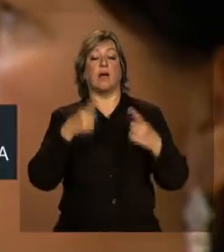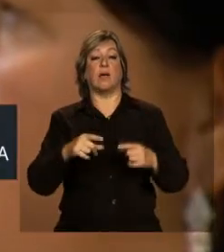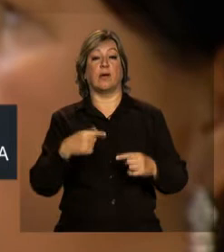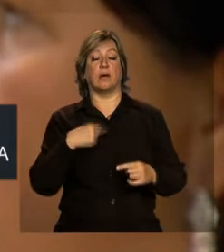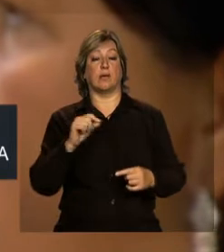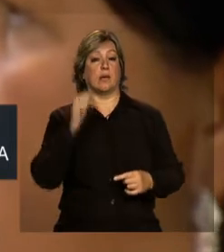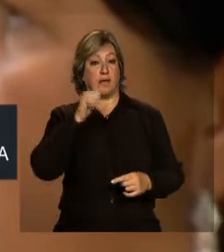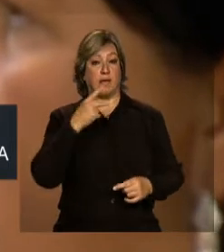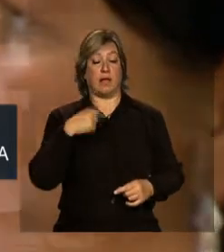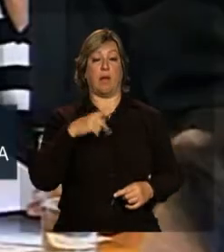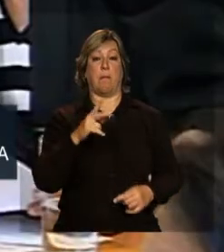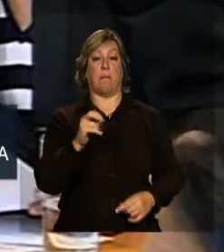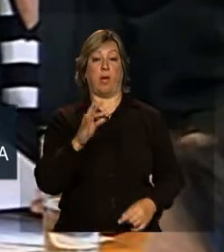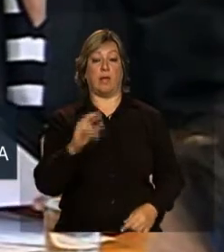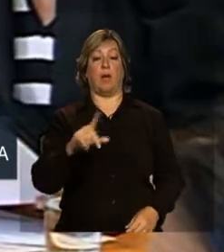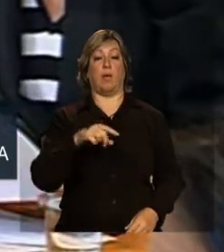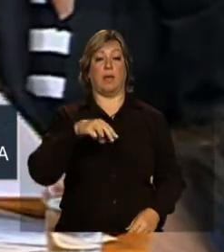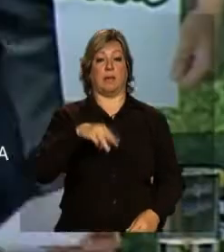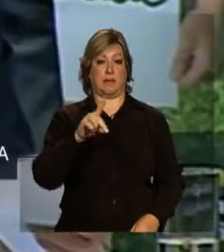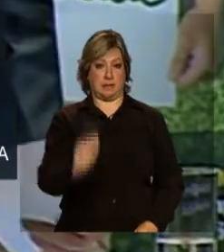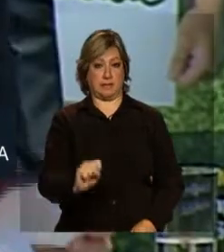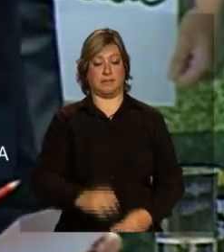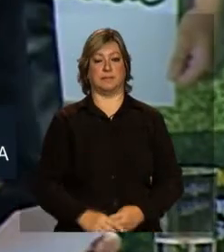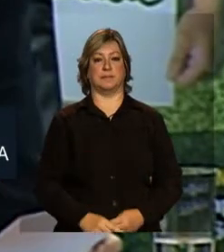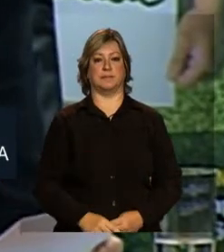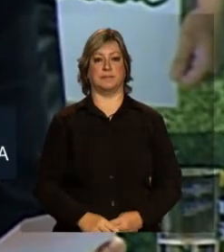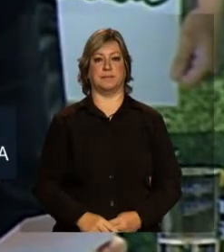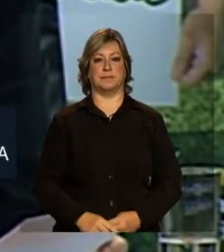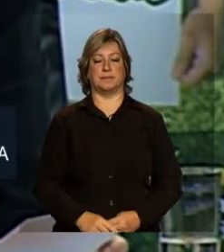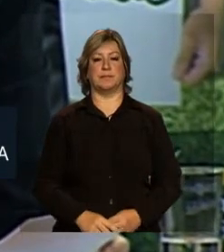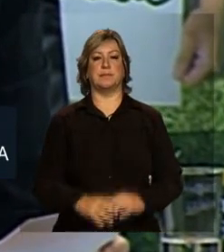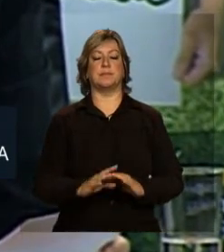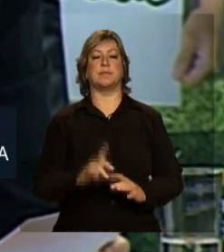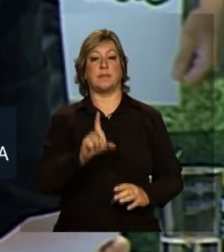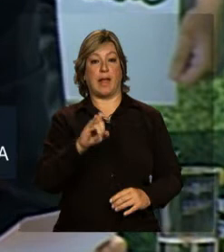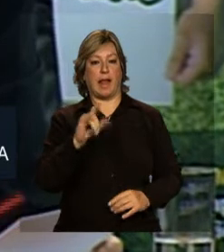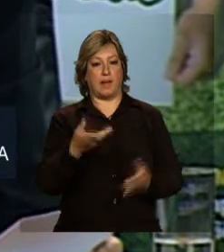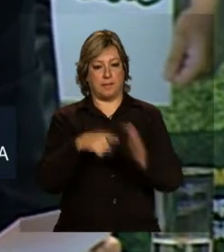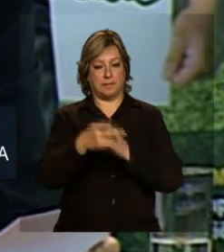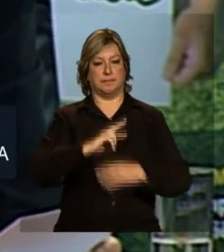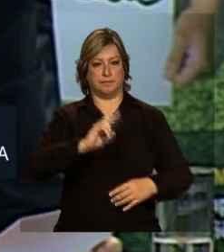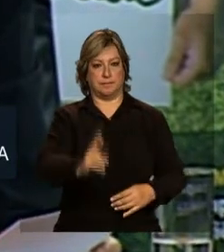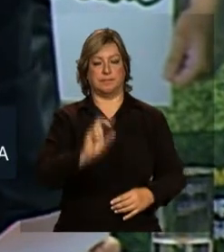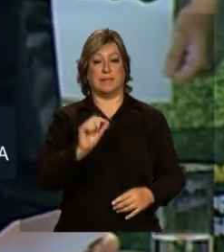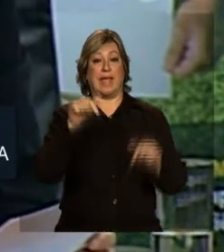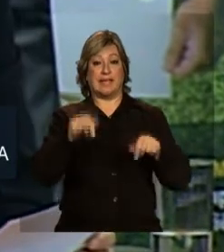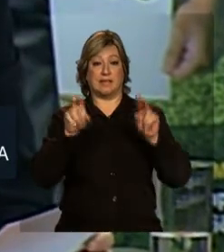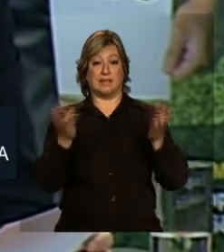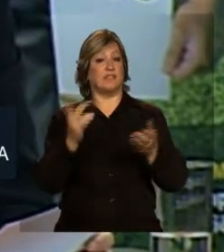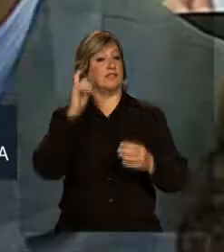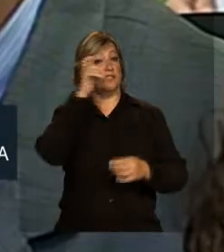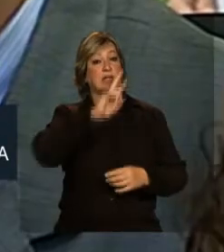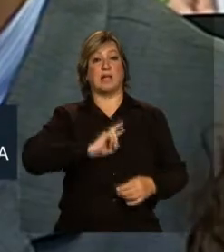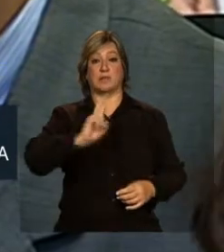eu sou do portal do MDS. Obrigado. Então, Leila, essa questão é difícil de responder agora.